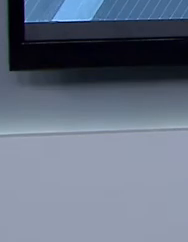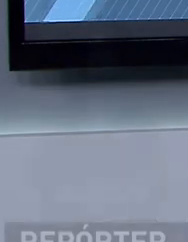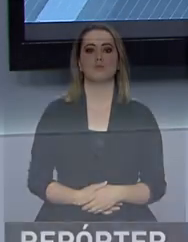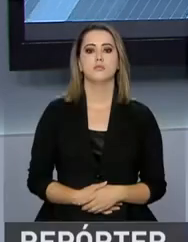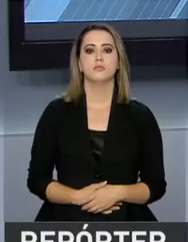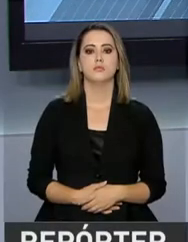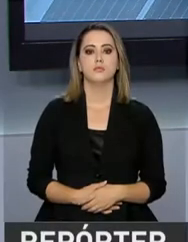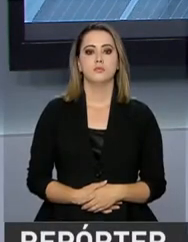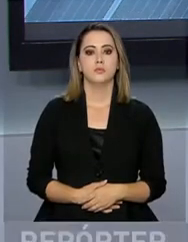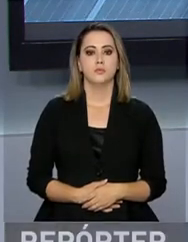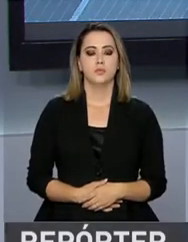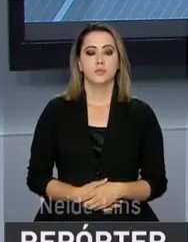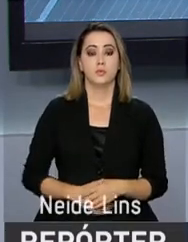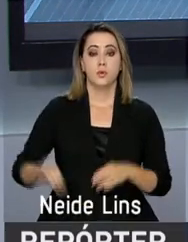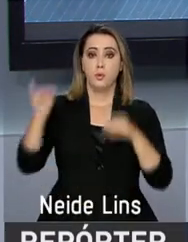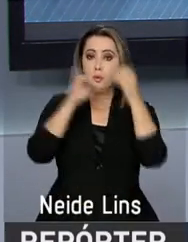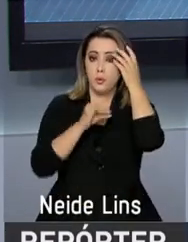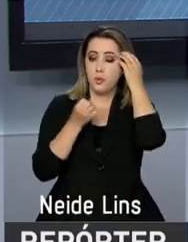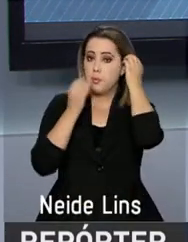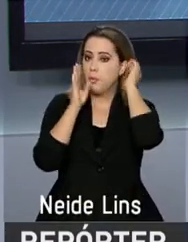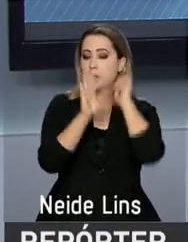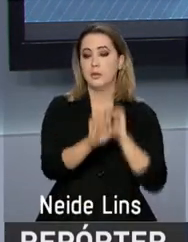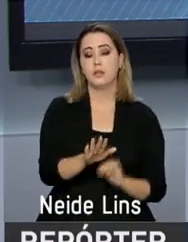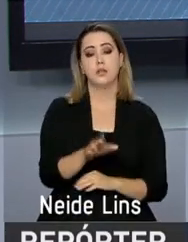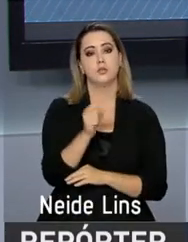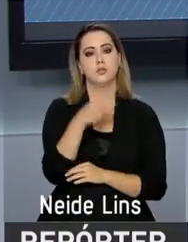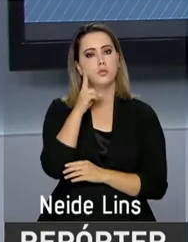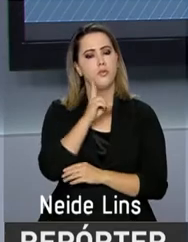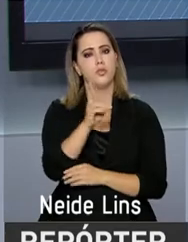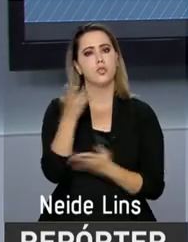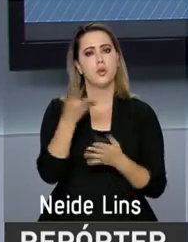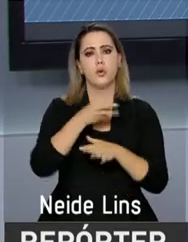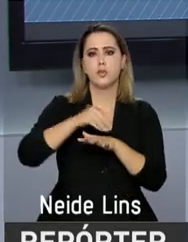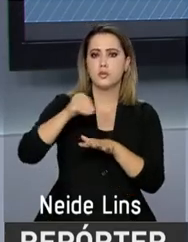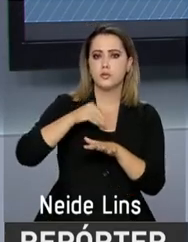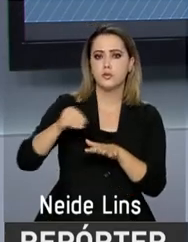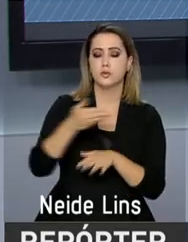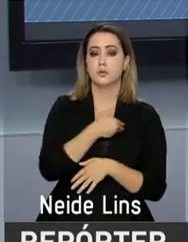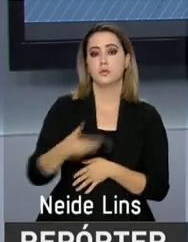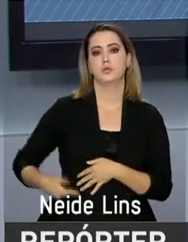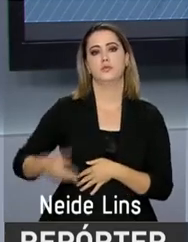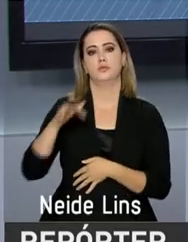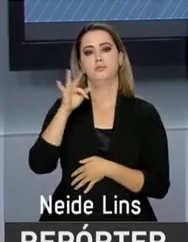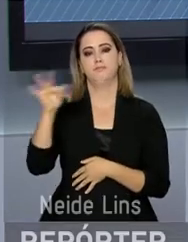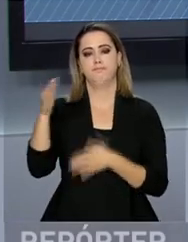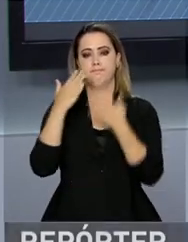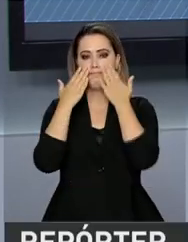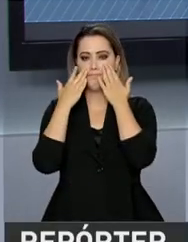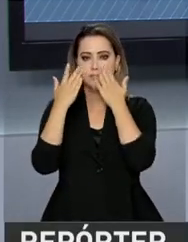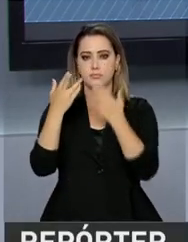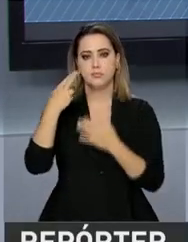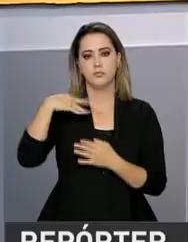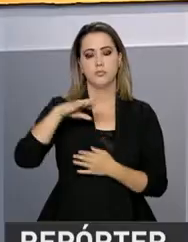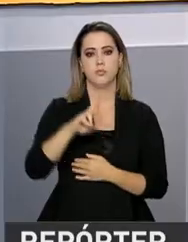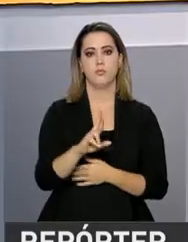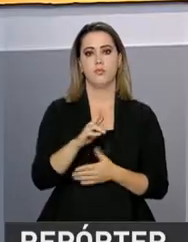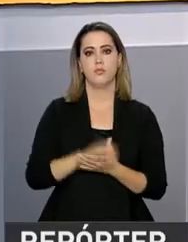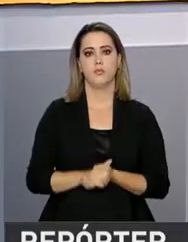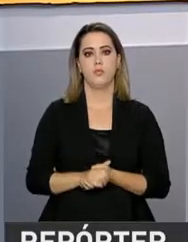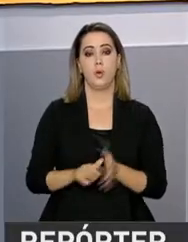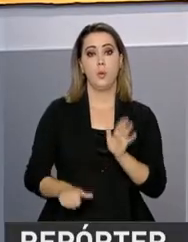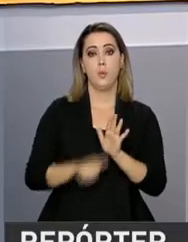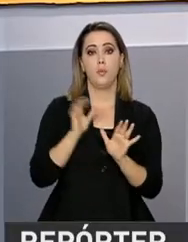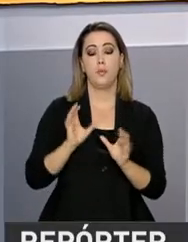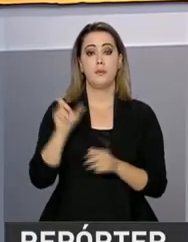olá boa tarde acompanhe agora as notícias do governo federal em mais uma edição do repórter nbr o